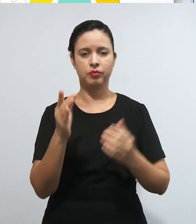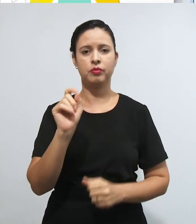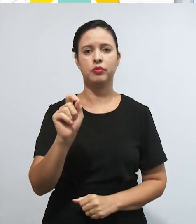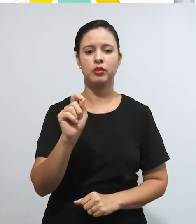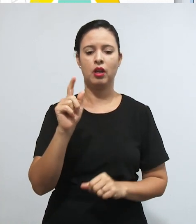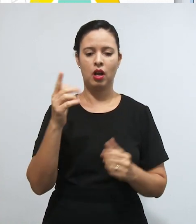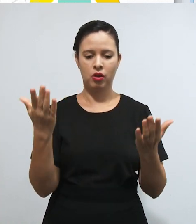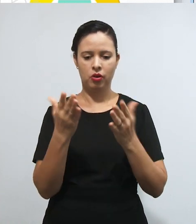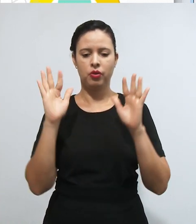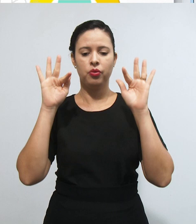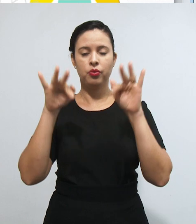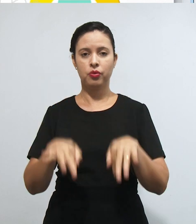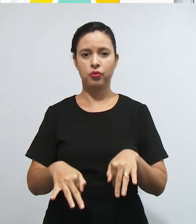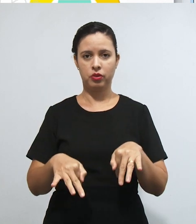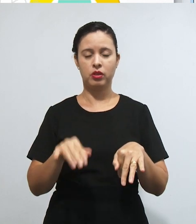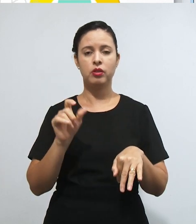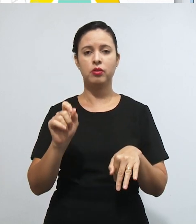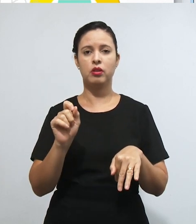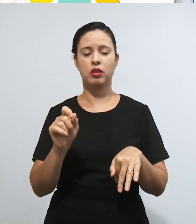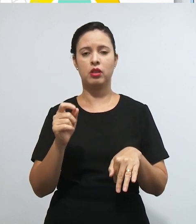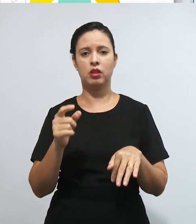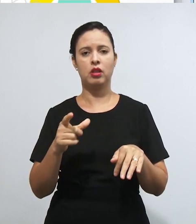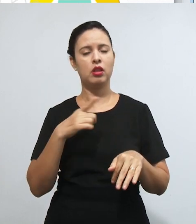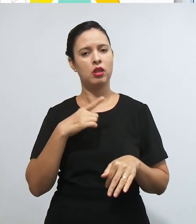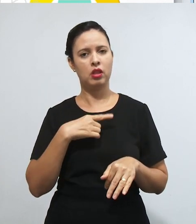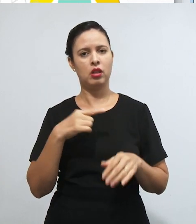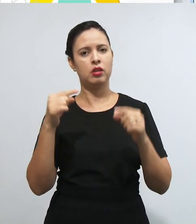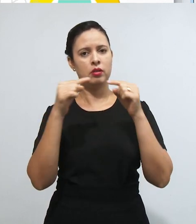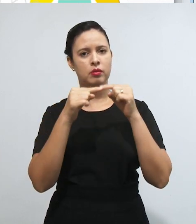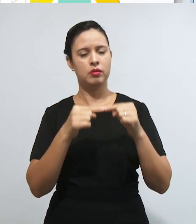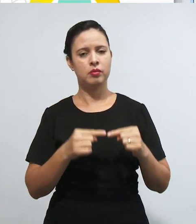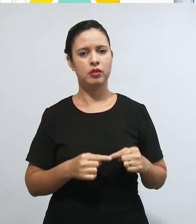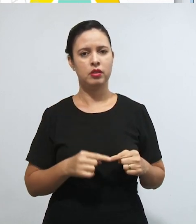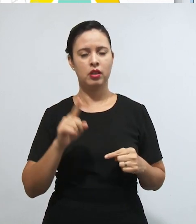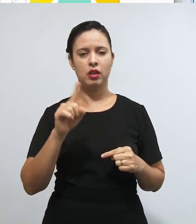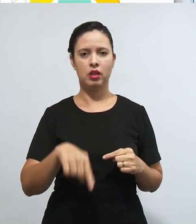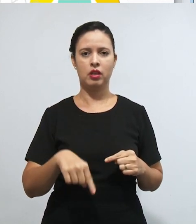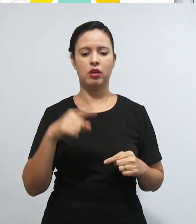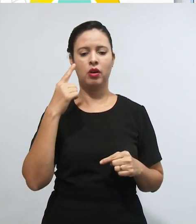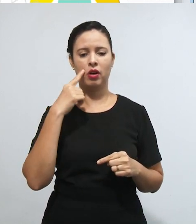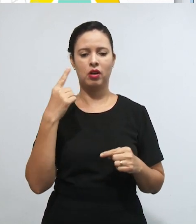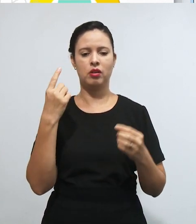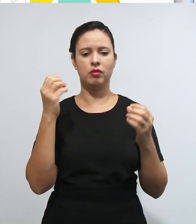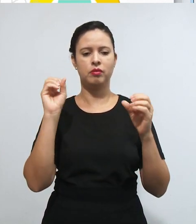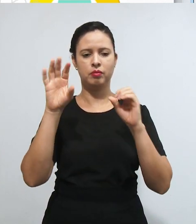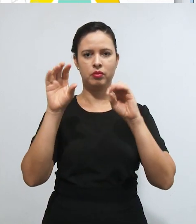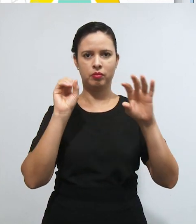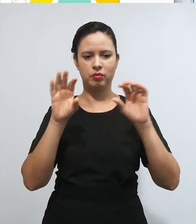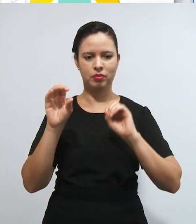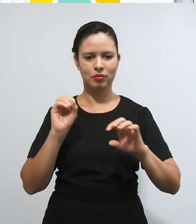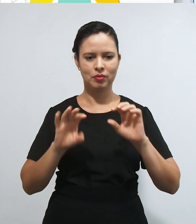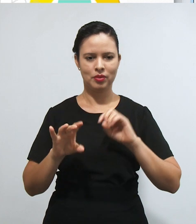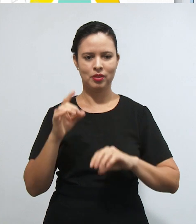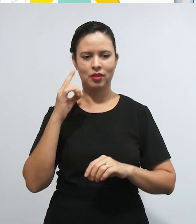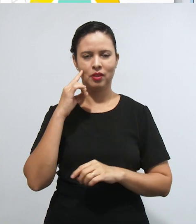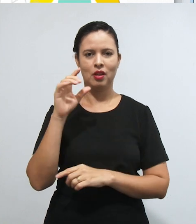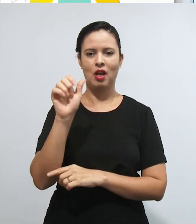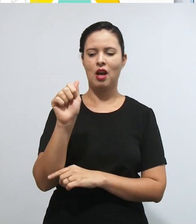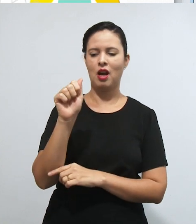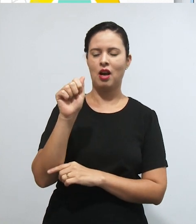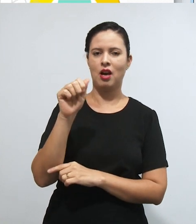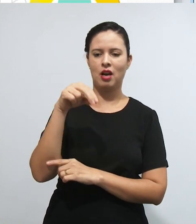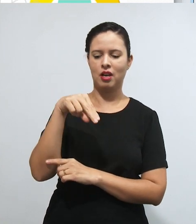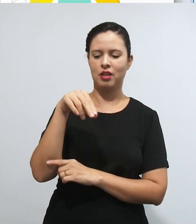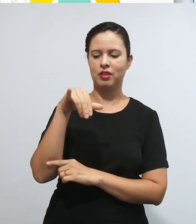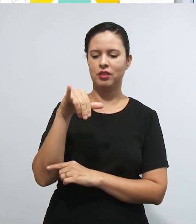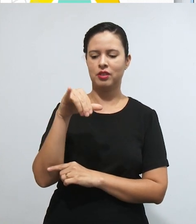aqui das possibilidades que a gente pode estar aplicando, são os efeitos. Tá? Eu estou aqui, os efeitos que a gente chama aqui de animação. Eu